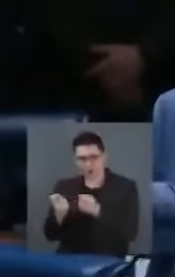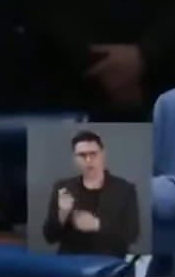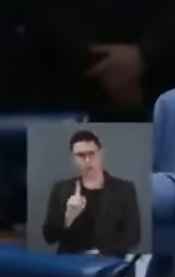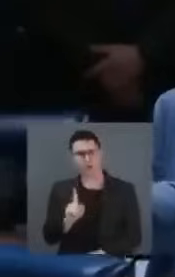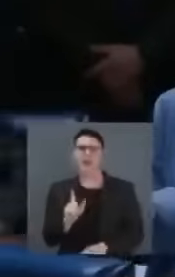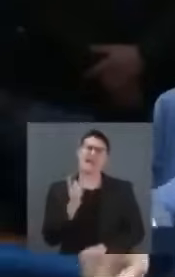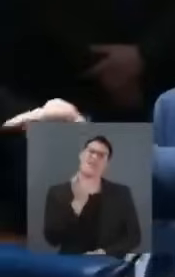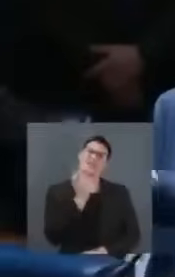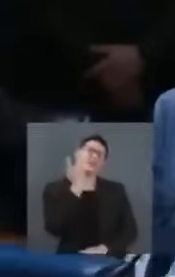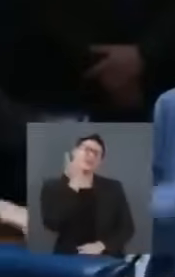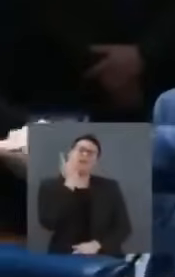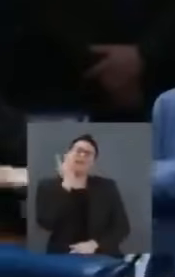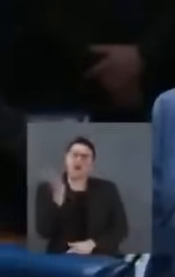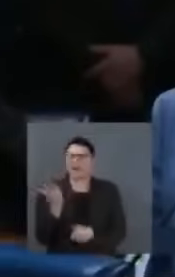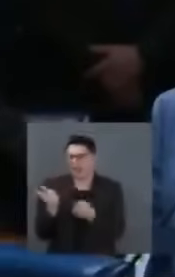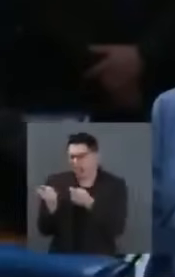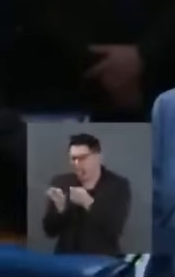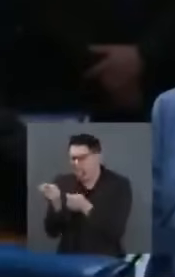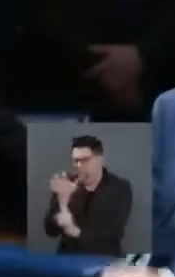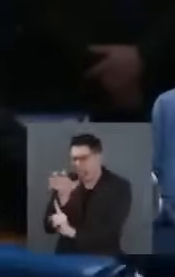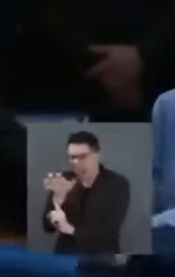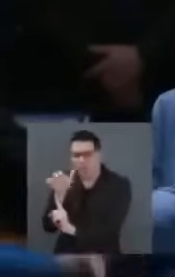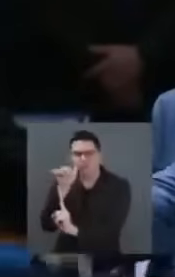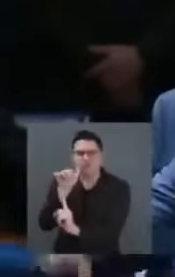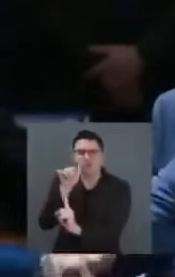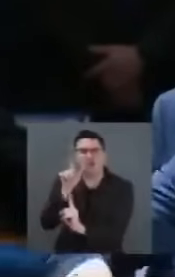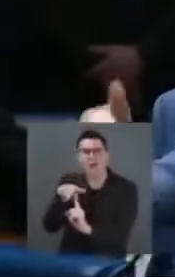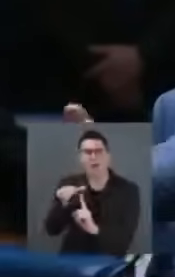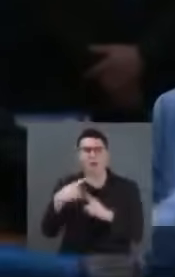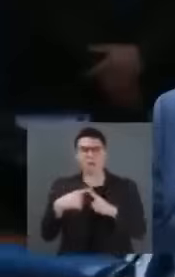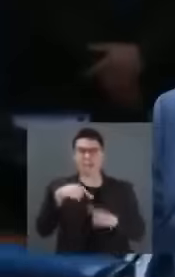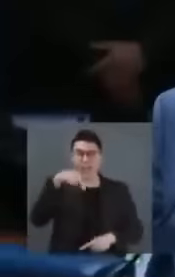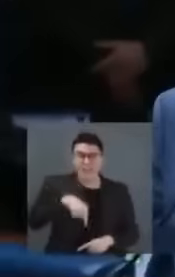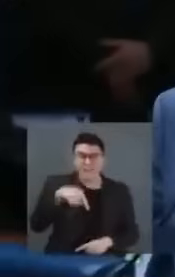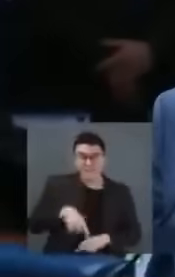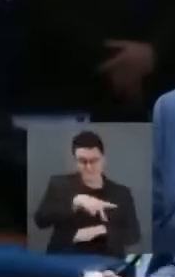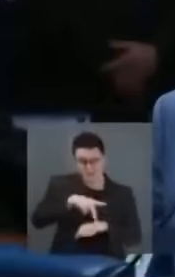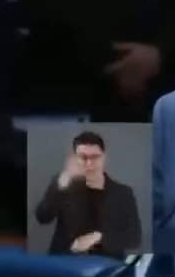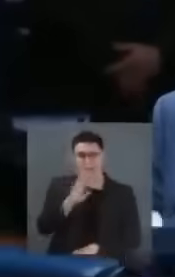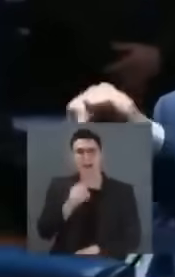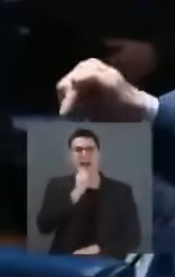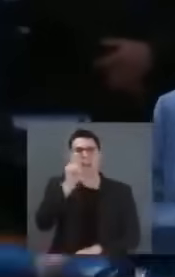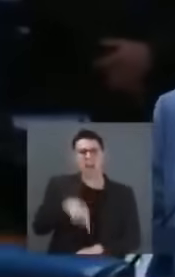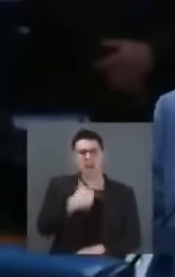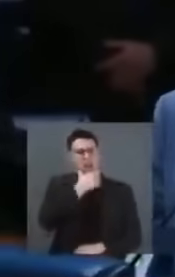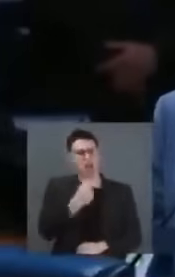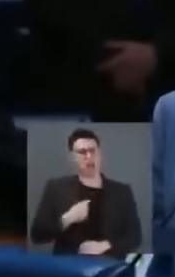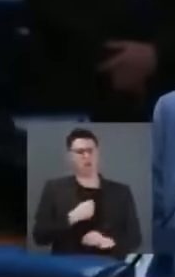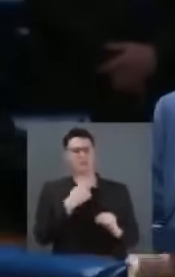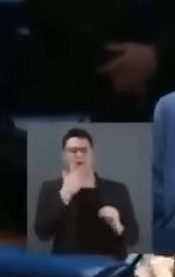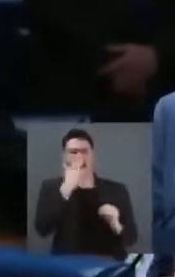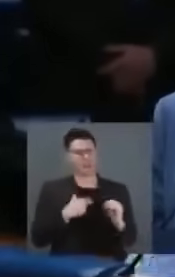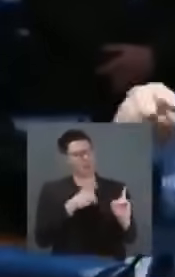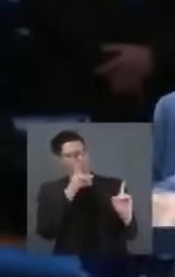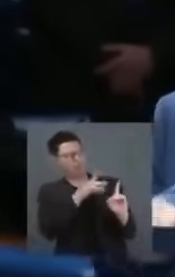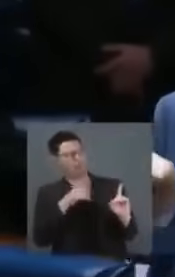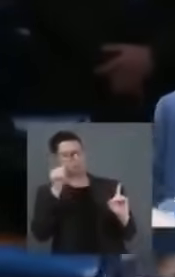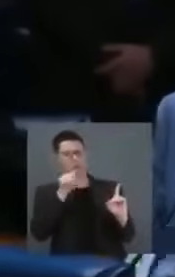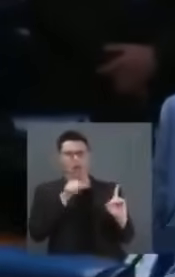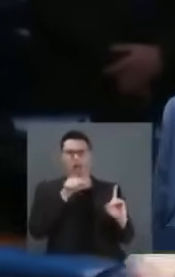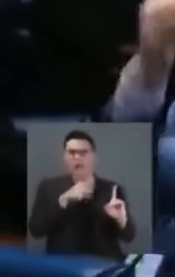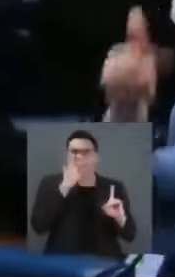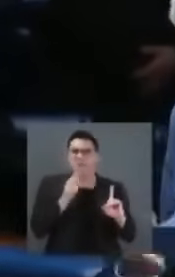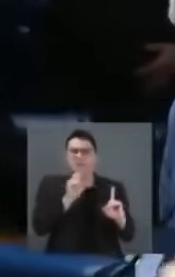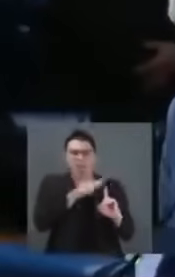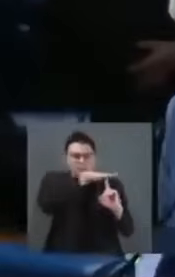muito fácil fazer isso com relação às mulheres, num país que ainda é sexista, num país que ainda é misógino, num país que ainda quer